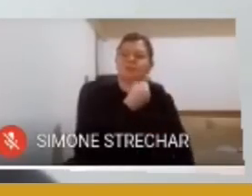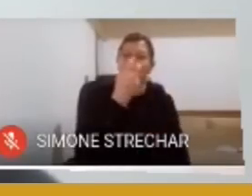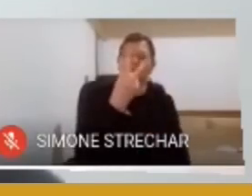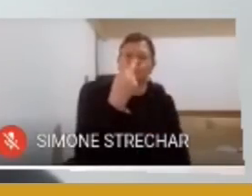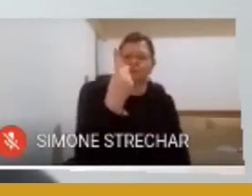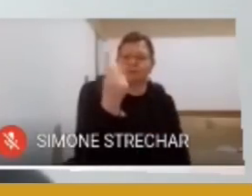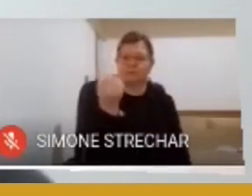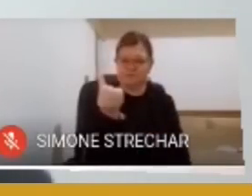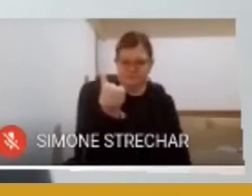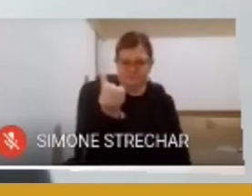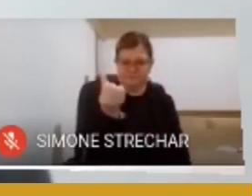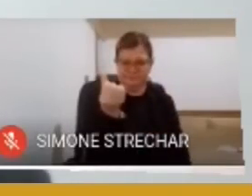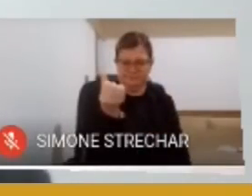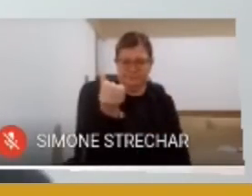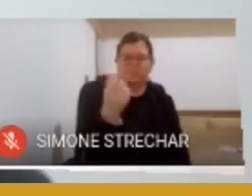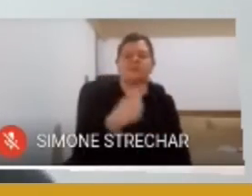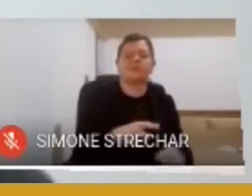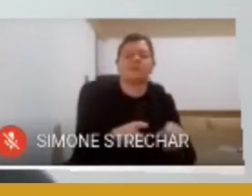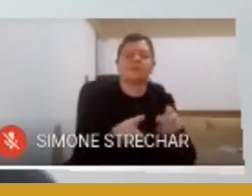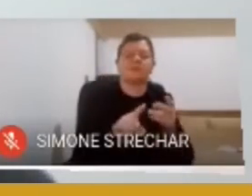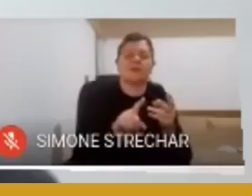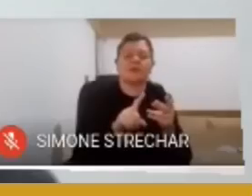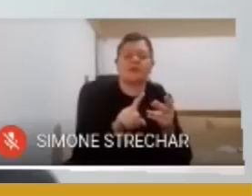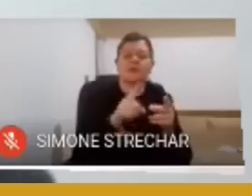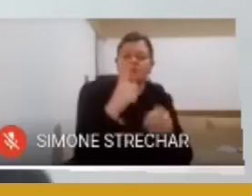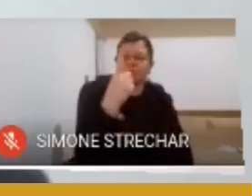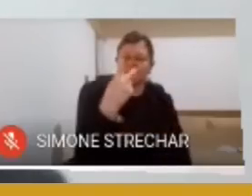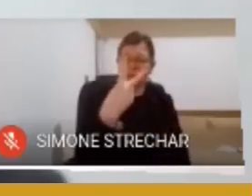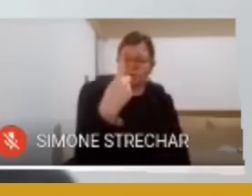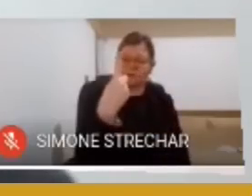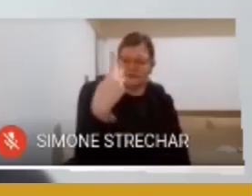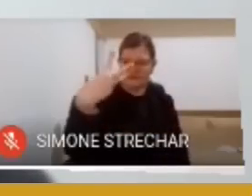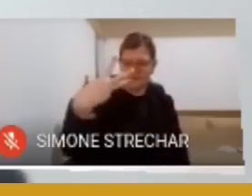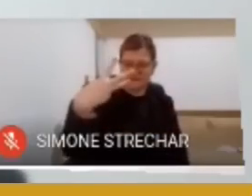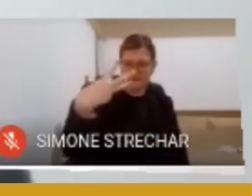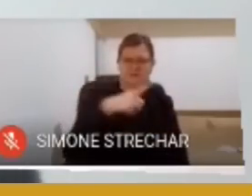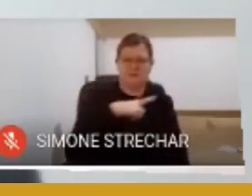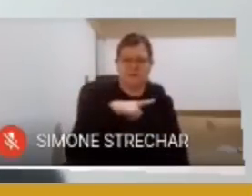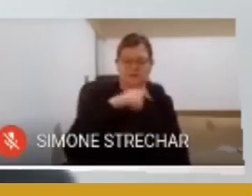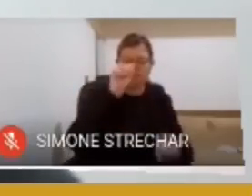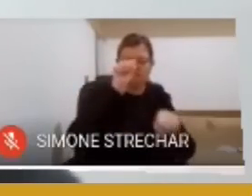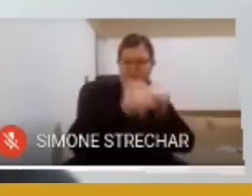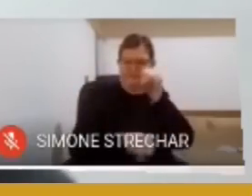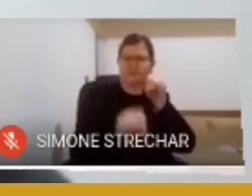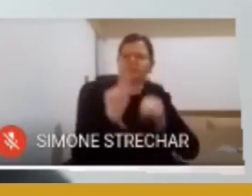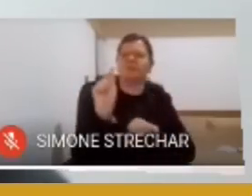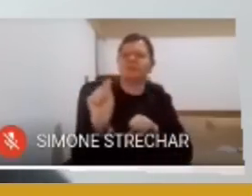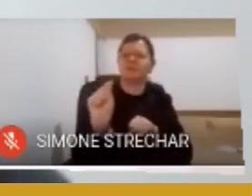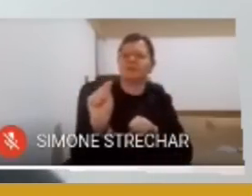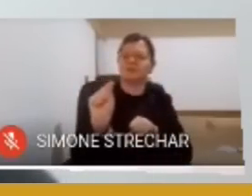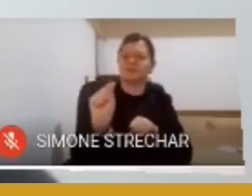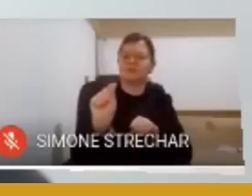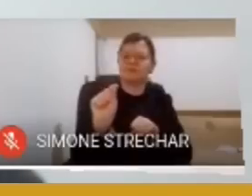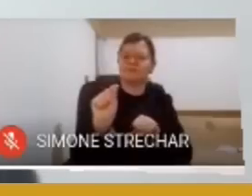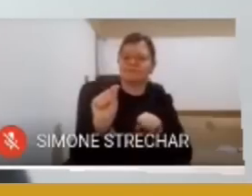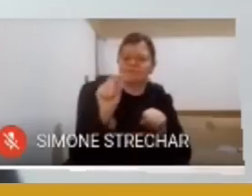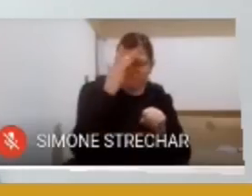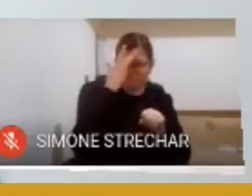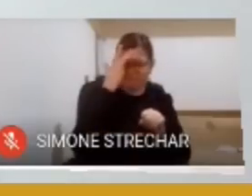significa constranger alguém mediante violência ou grave ameaça, certo? A